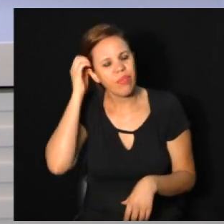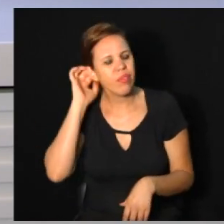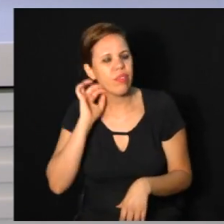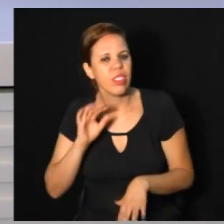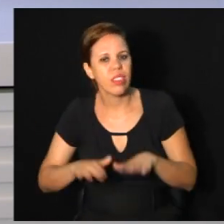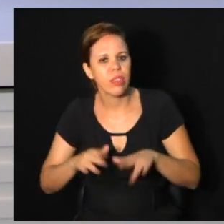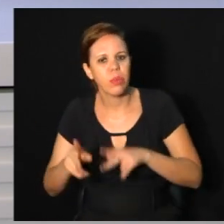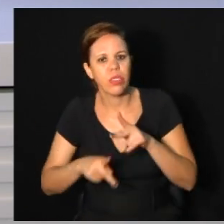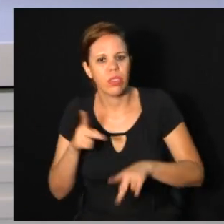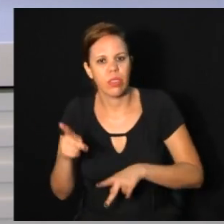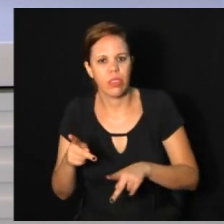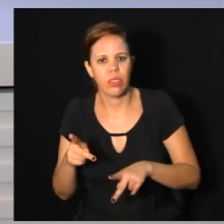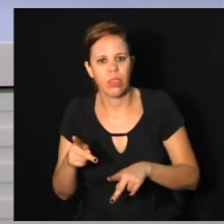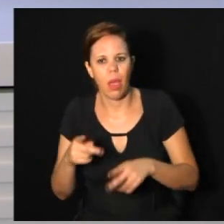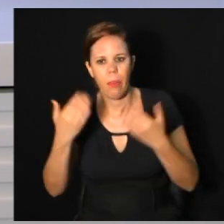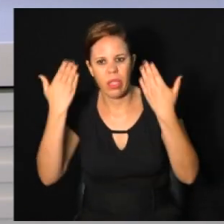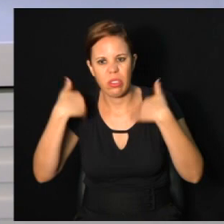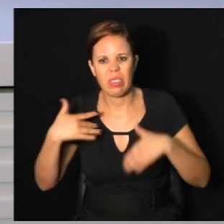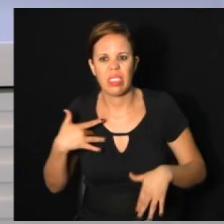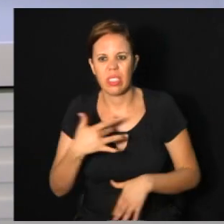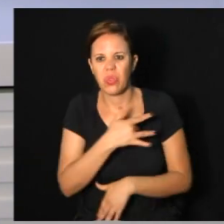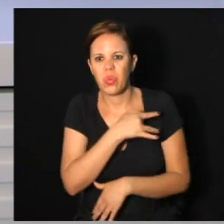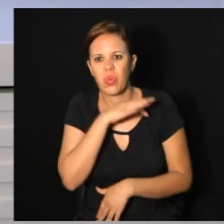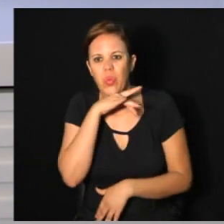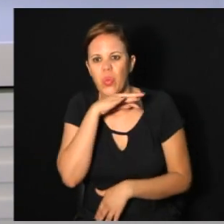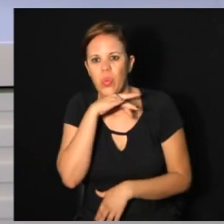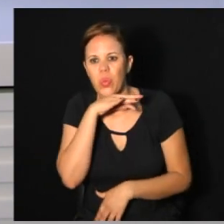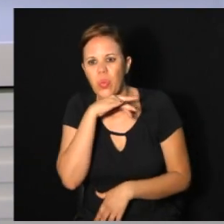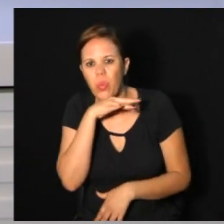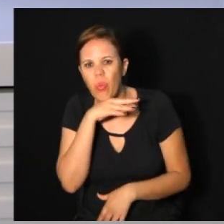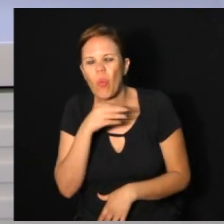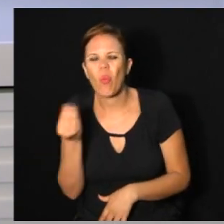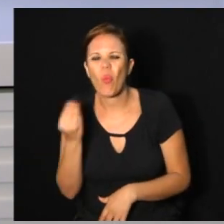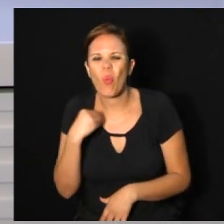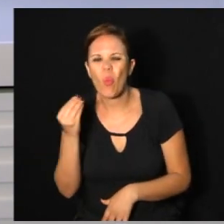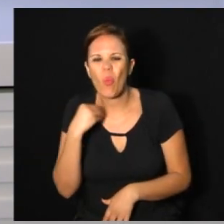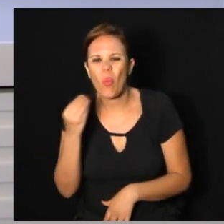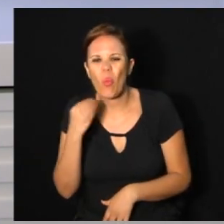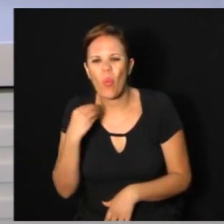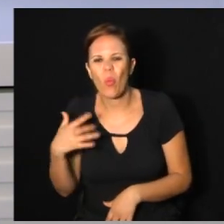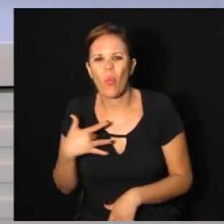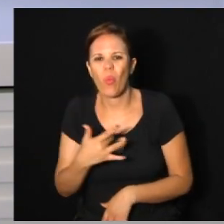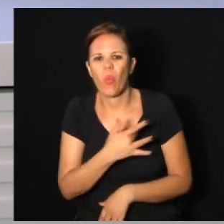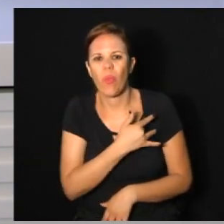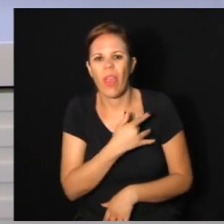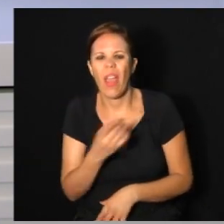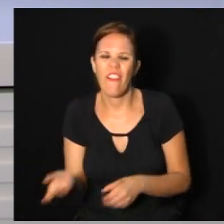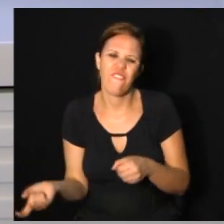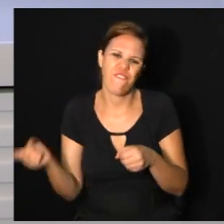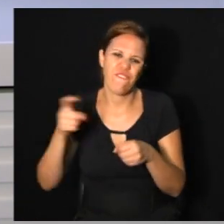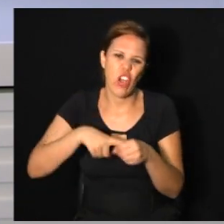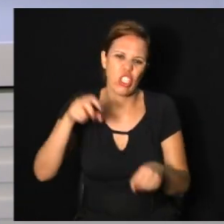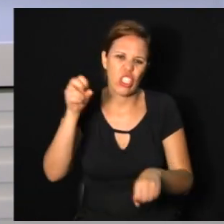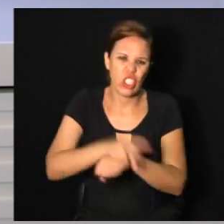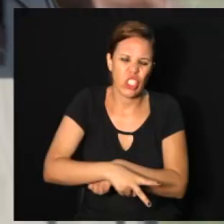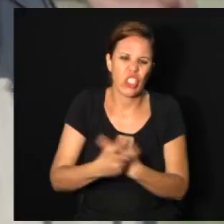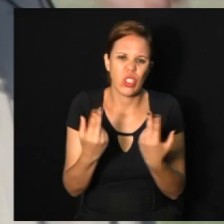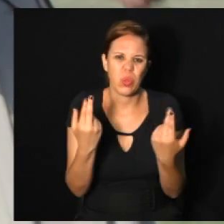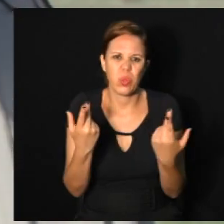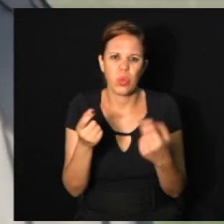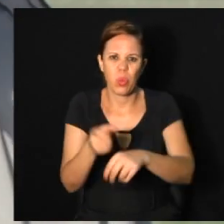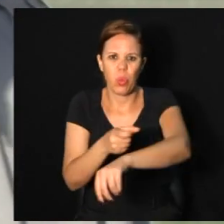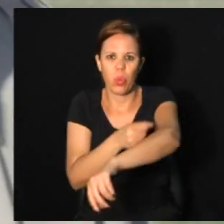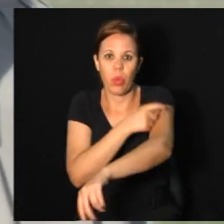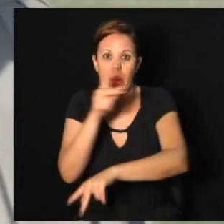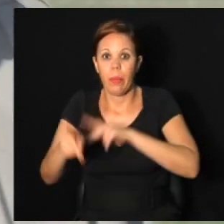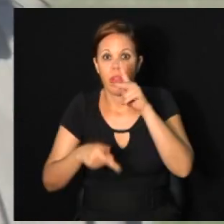geralmente é porque caiu a resistência da pessoa por algum motivo. Ela está com a resistência baixa, o vírus vai lá e reativa e causa as lesões de pele. Um